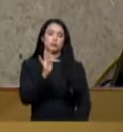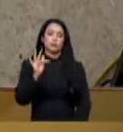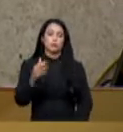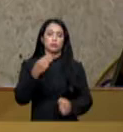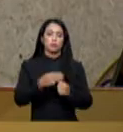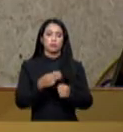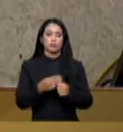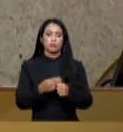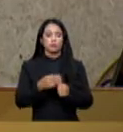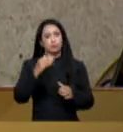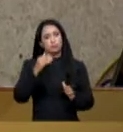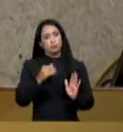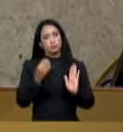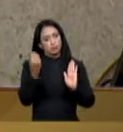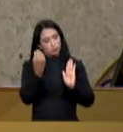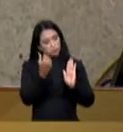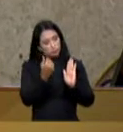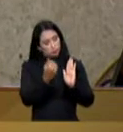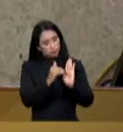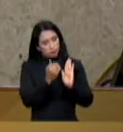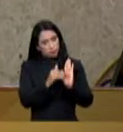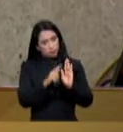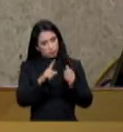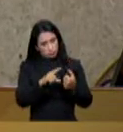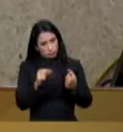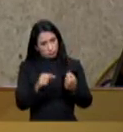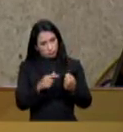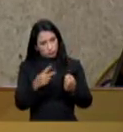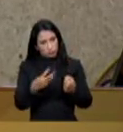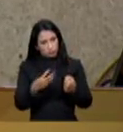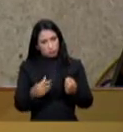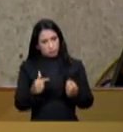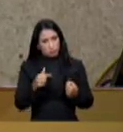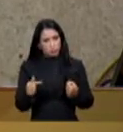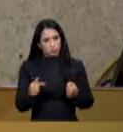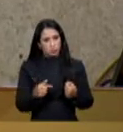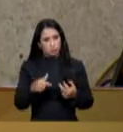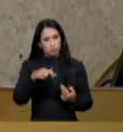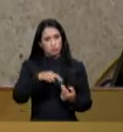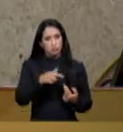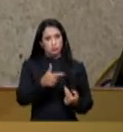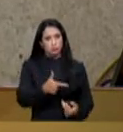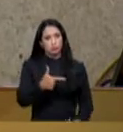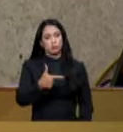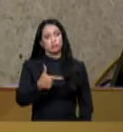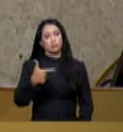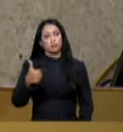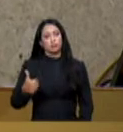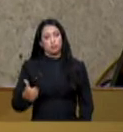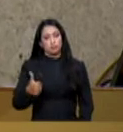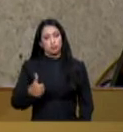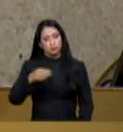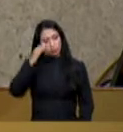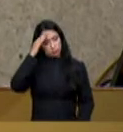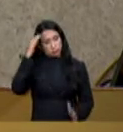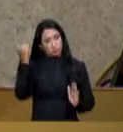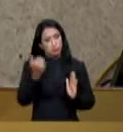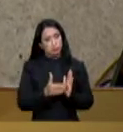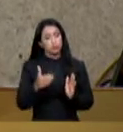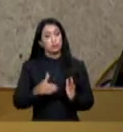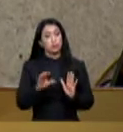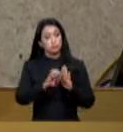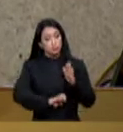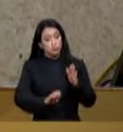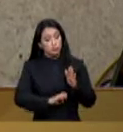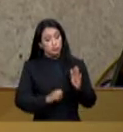obedecido disposto no artigo 37, inciso 21º, e para as empresas públicas